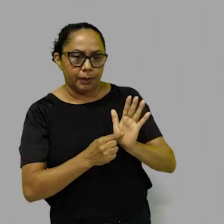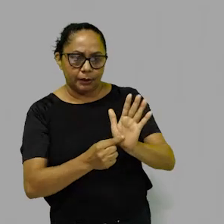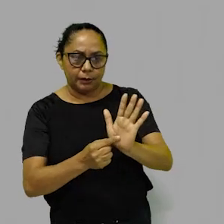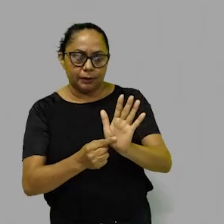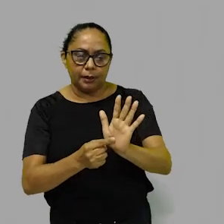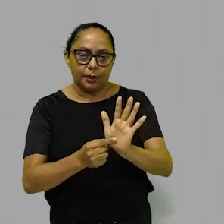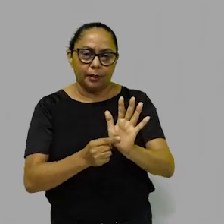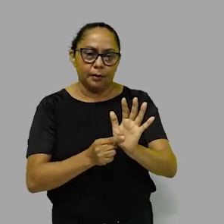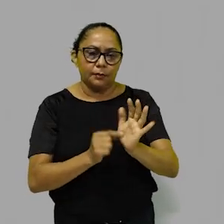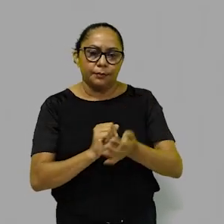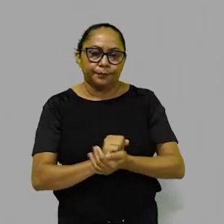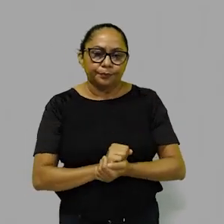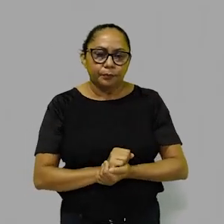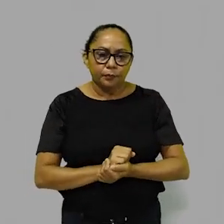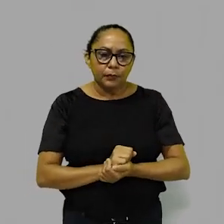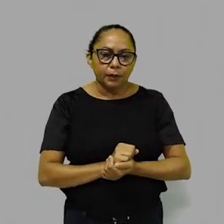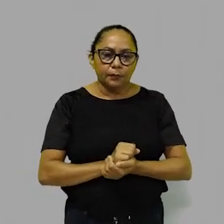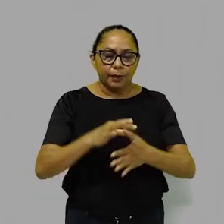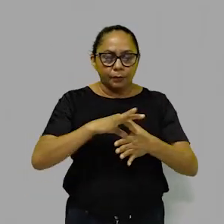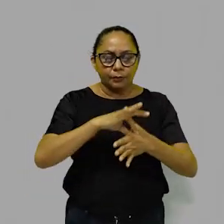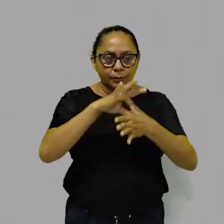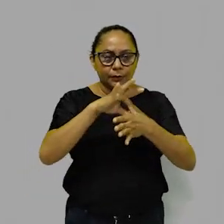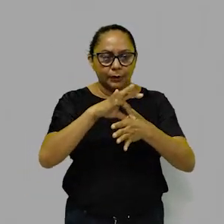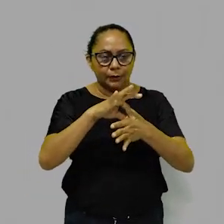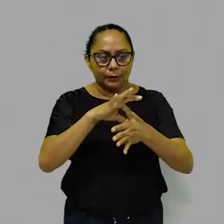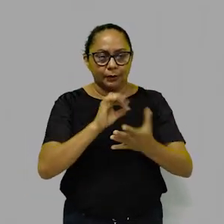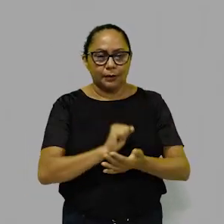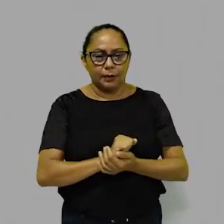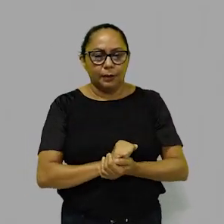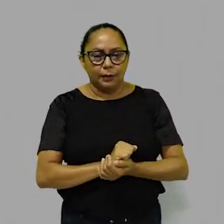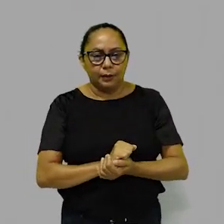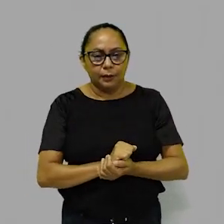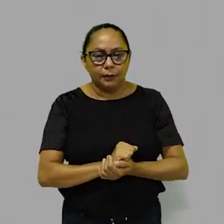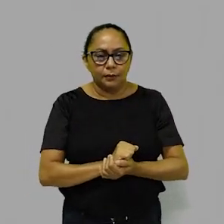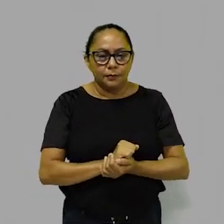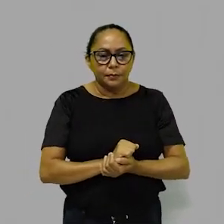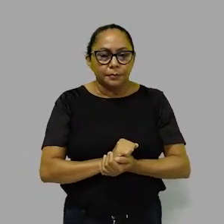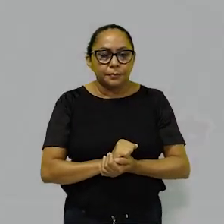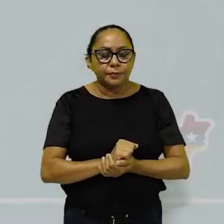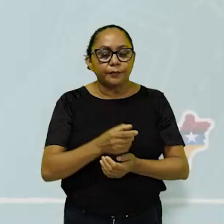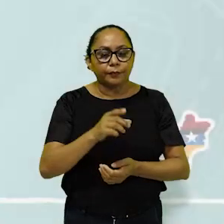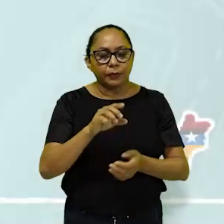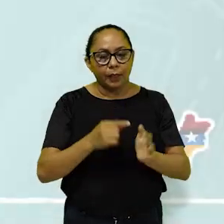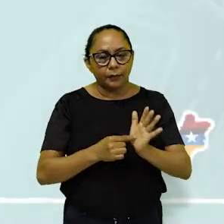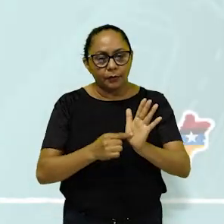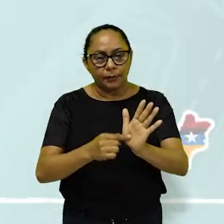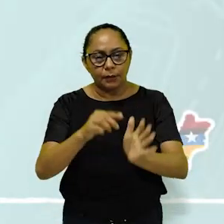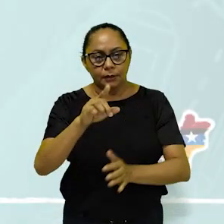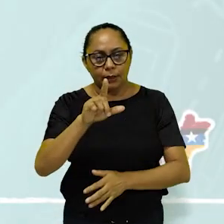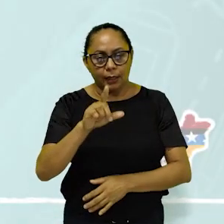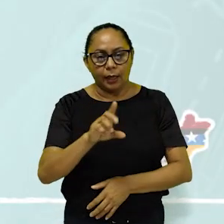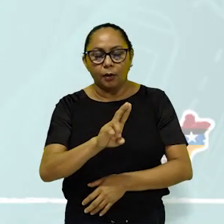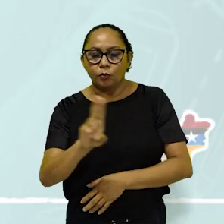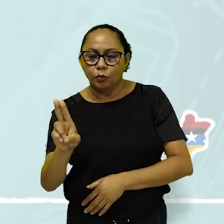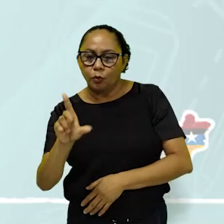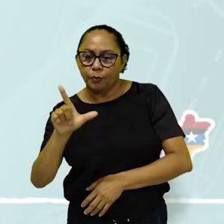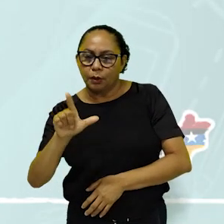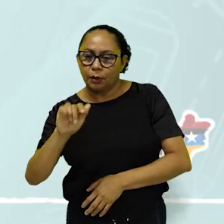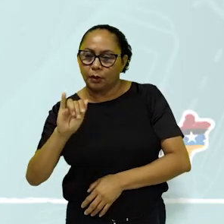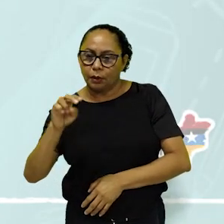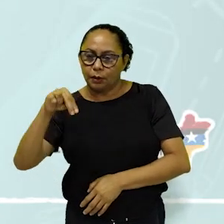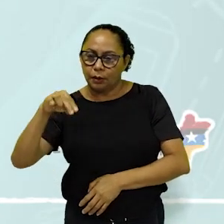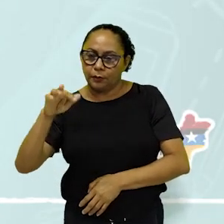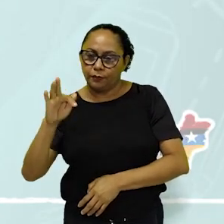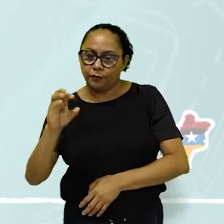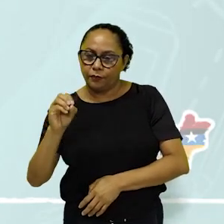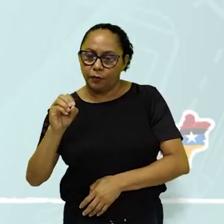que eu estou querendo chamar aqui seria o linfócito TCD8. O linfócito TCD8 ele é